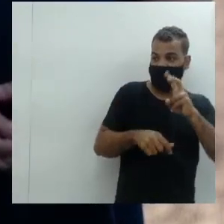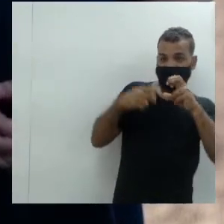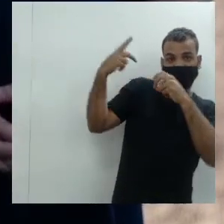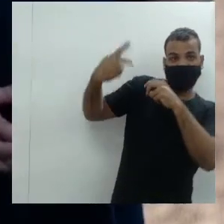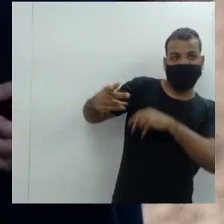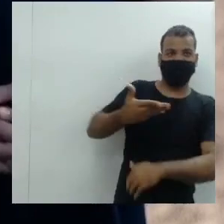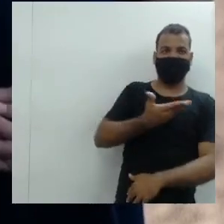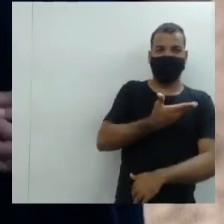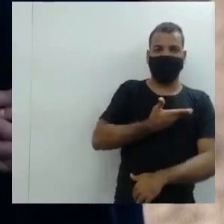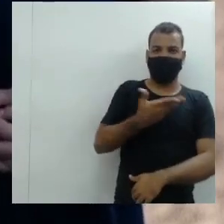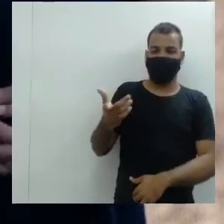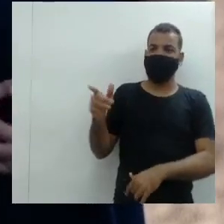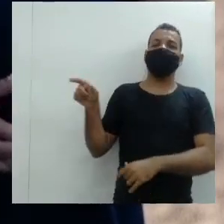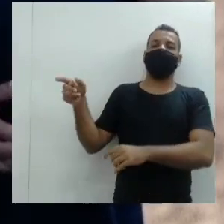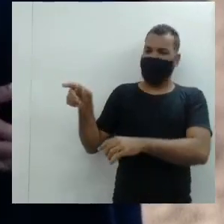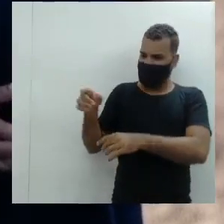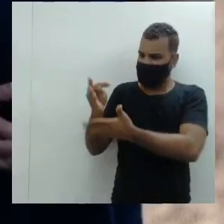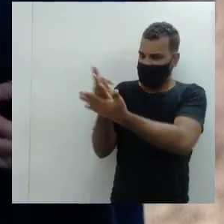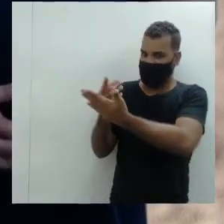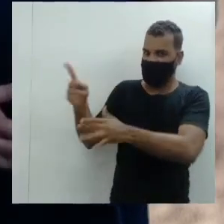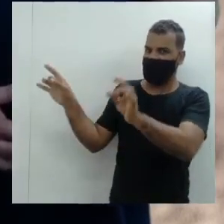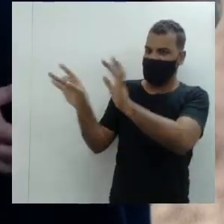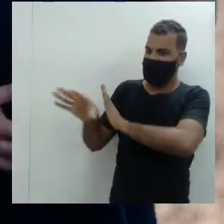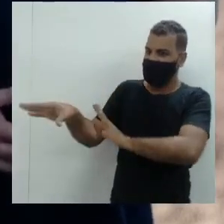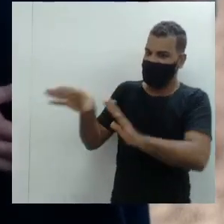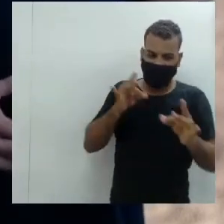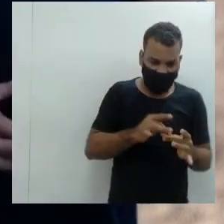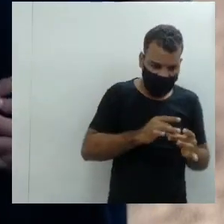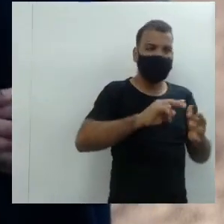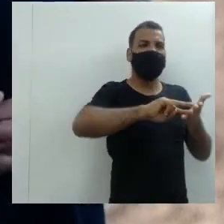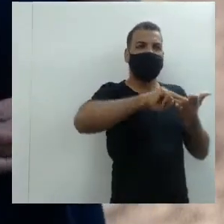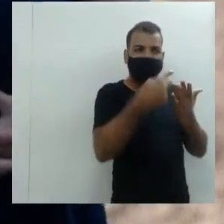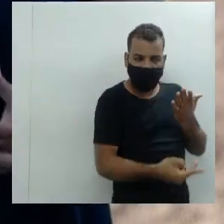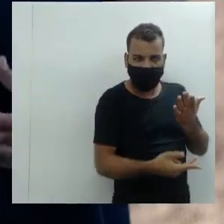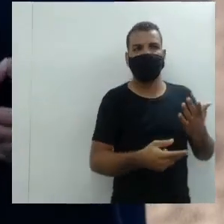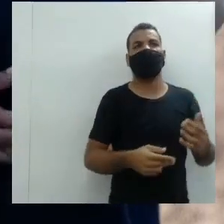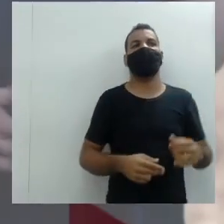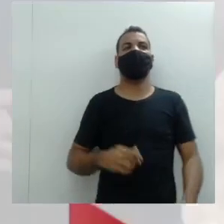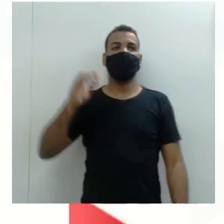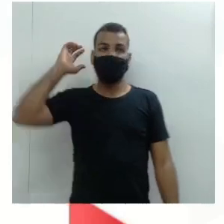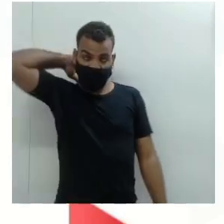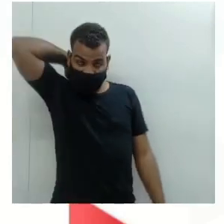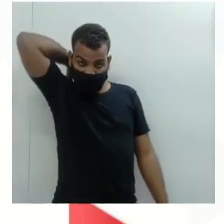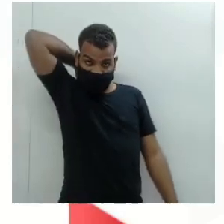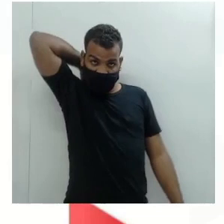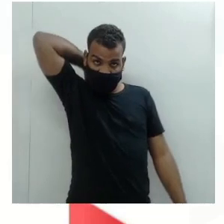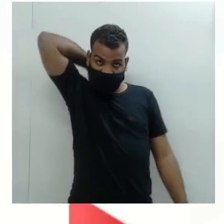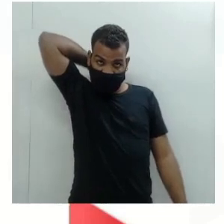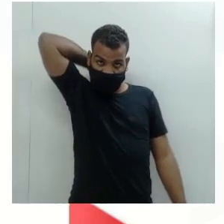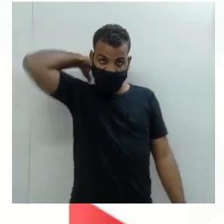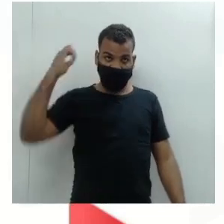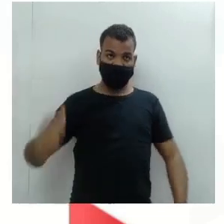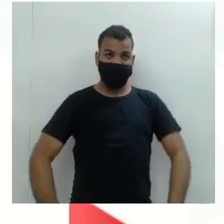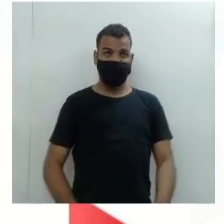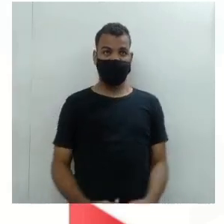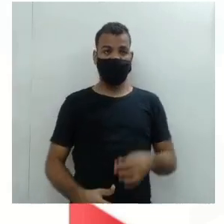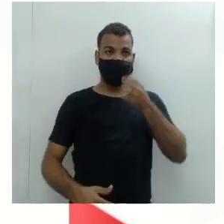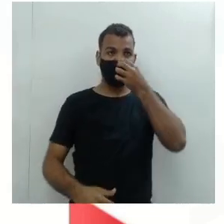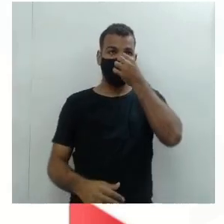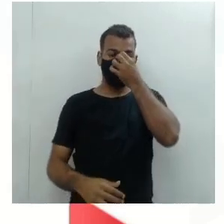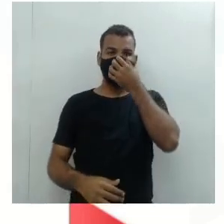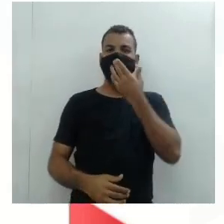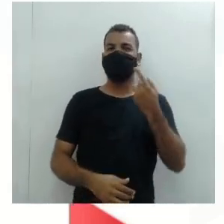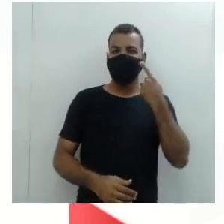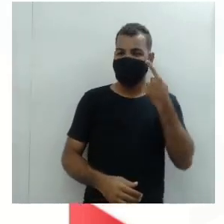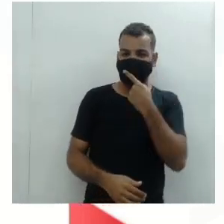do conterrâneo Nelson Rodrigues. E vejam que é uma crítica, mais uma vez, por favor, na tela, veja que não é algo depreciativo,